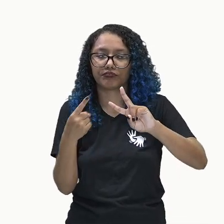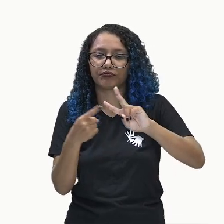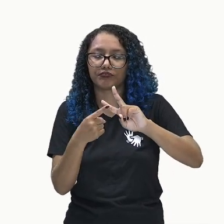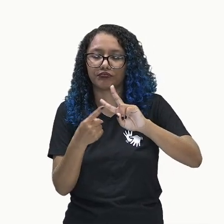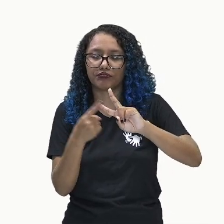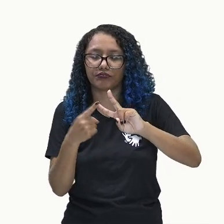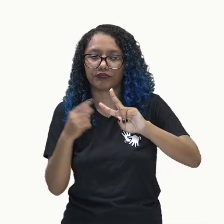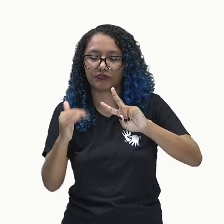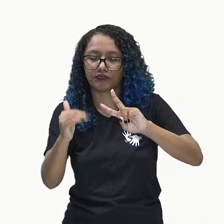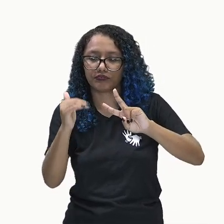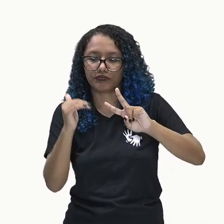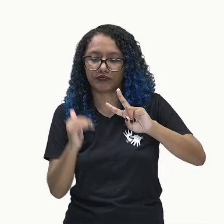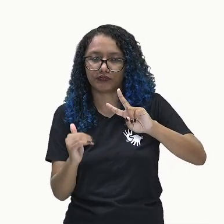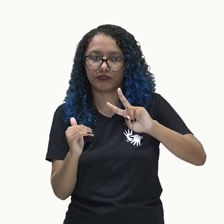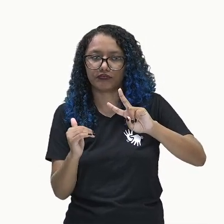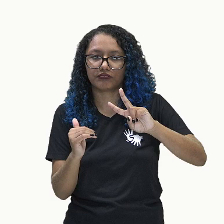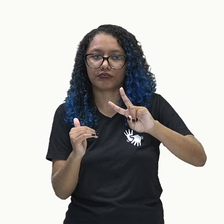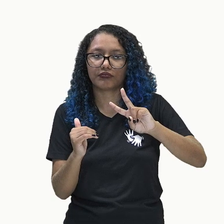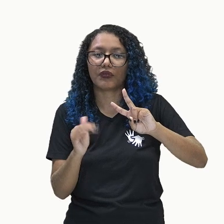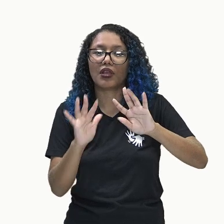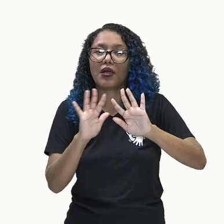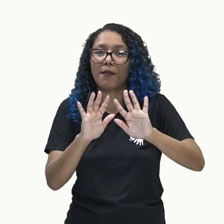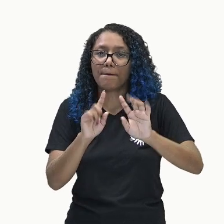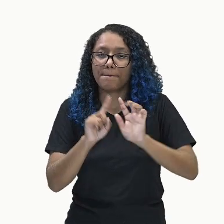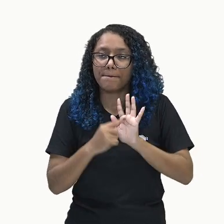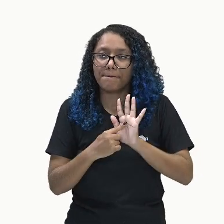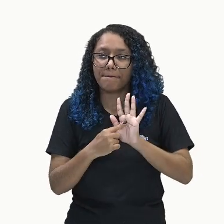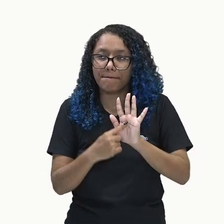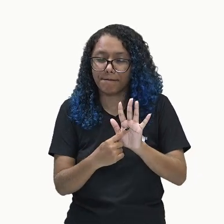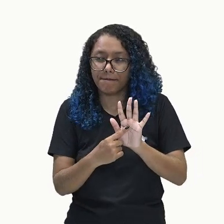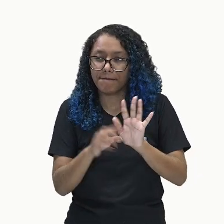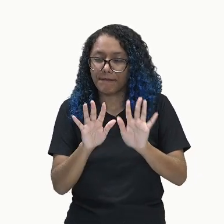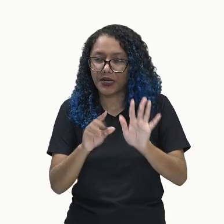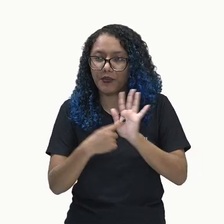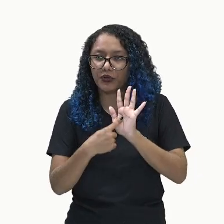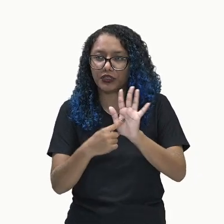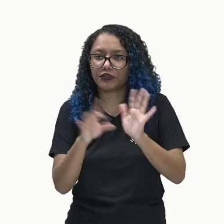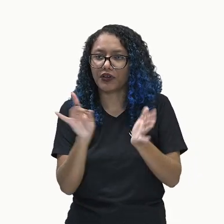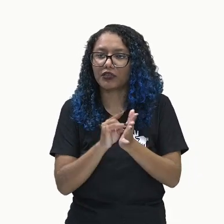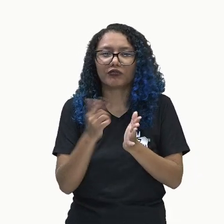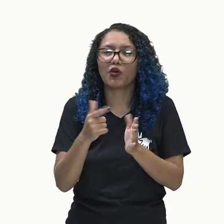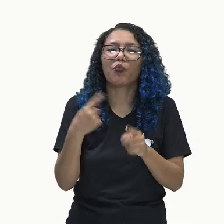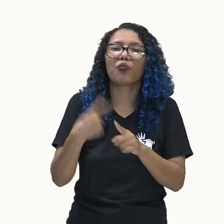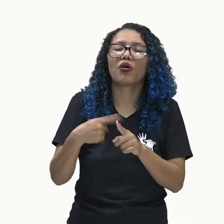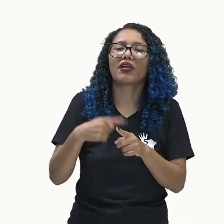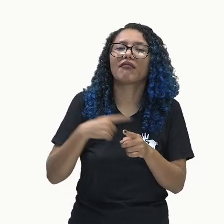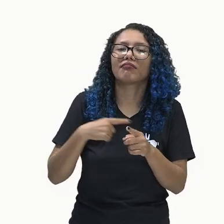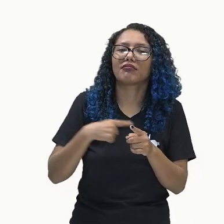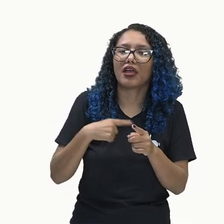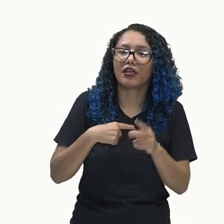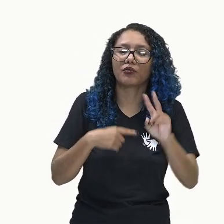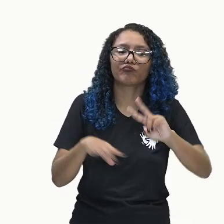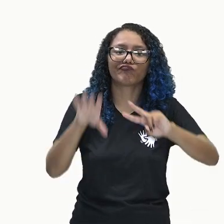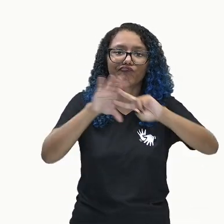ele não vai ser expresso justamente por causa do alelo dominante. Então, ele será um portador, mas ele não